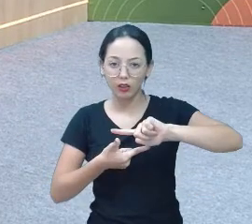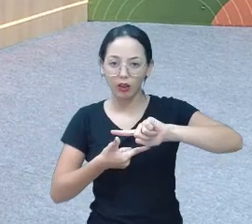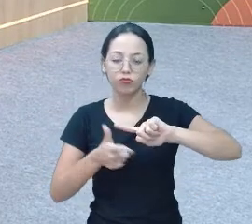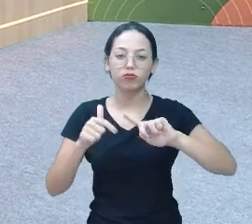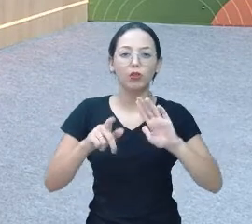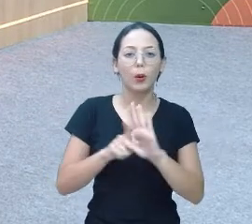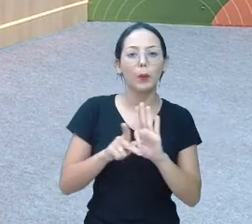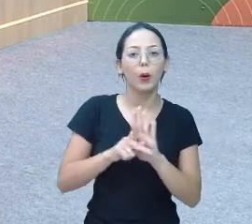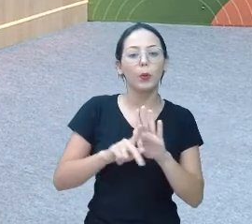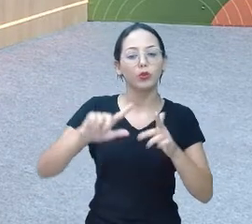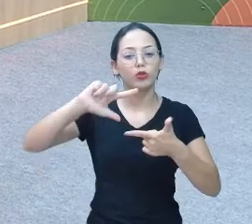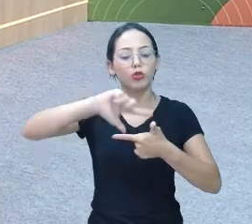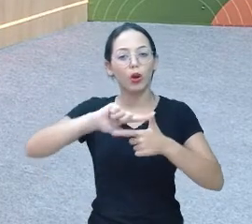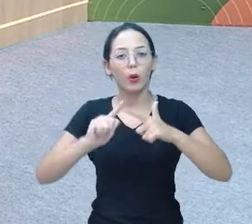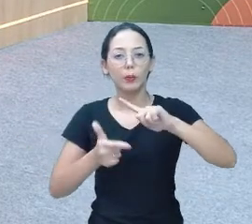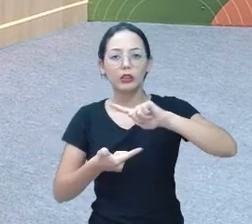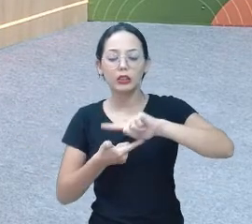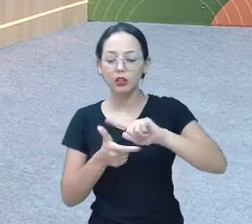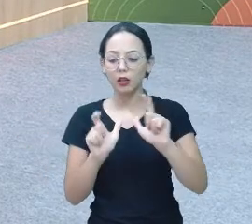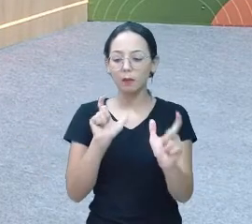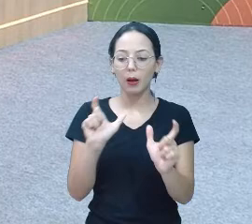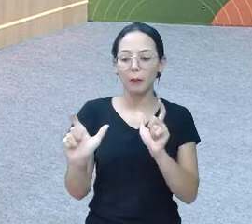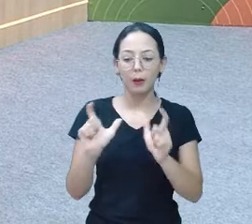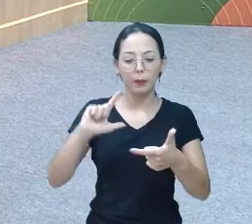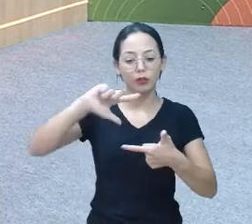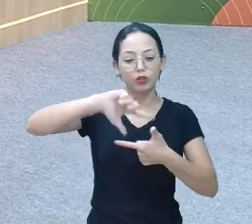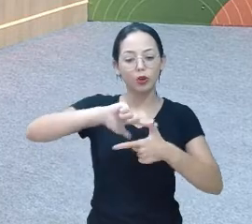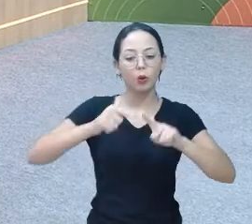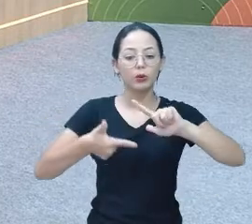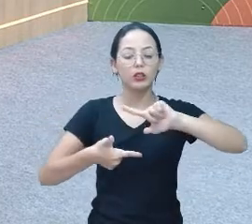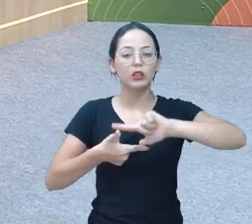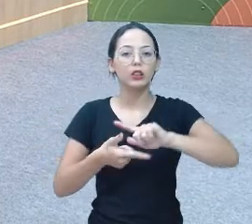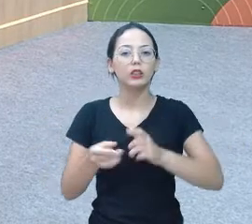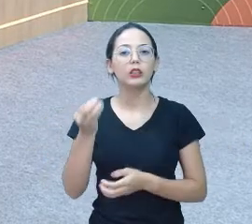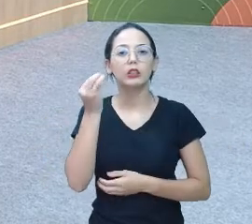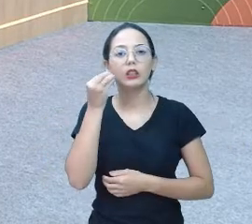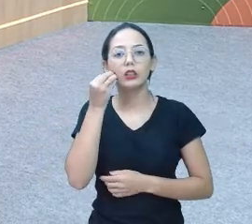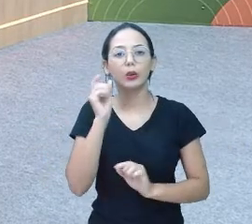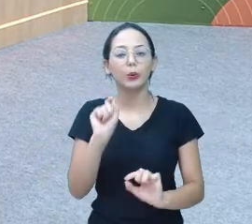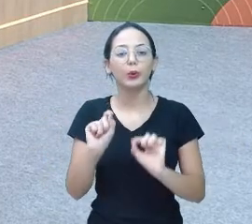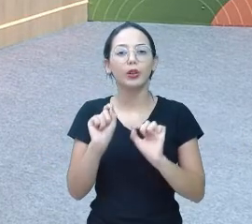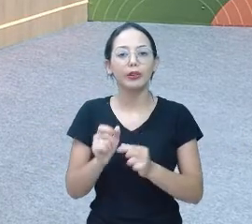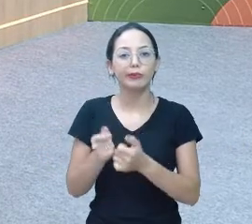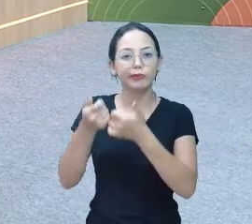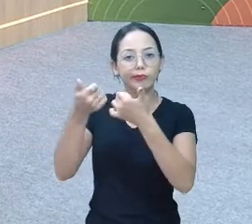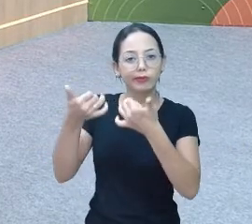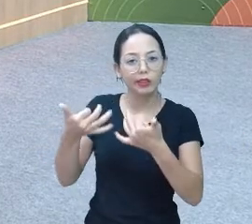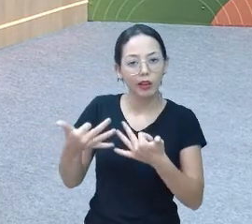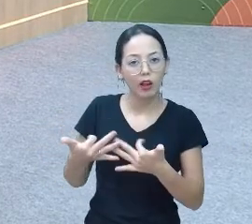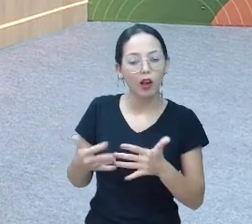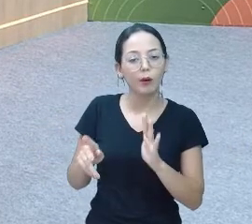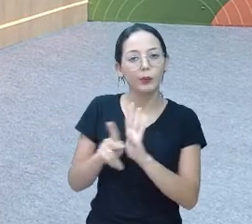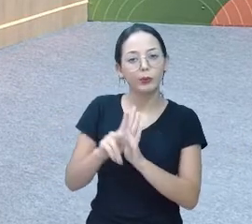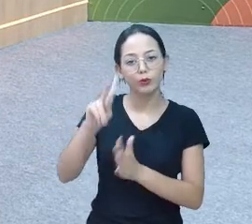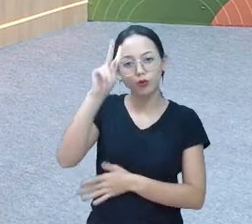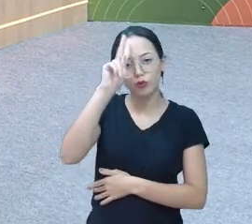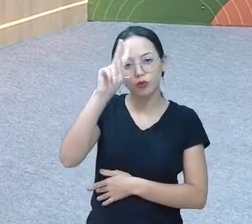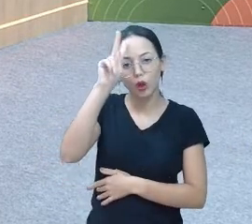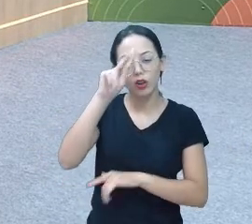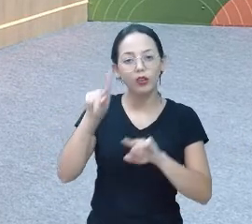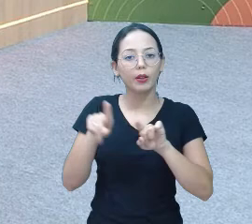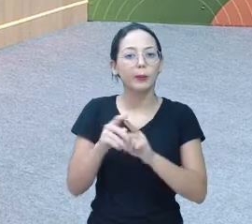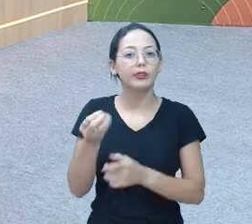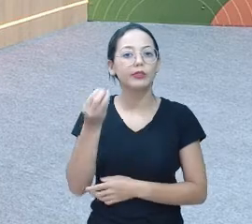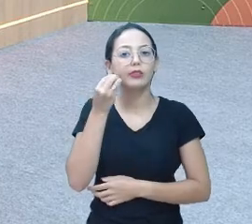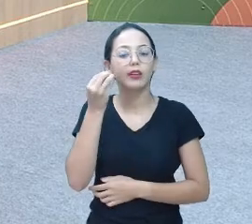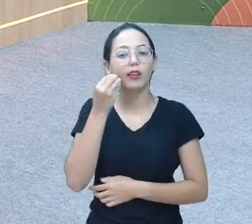geométricos, esses termos de geometria, a gente vai tentar descrevê-los aqui, tanto historicamente, como também tentar entender